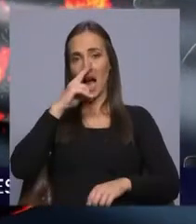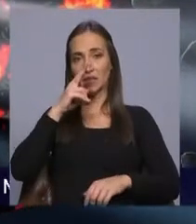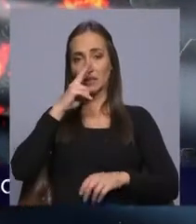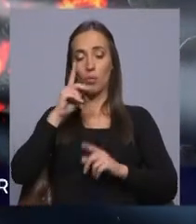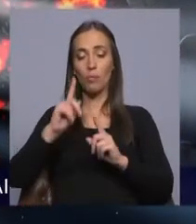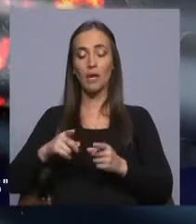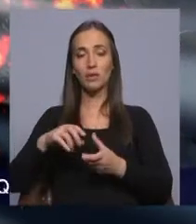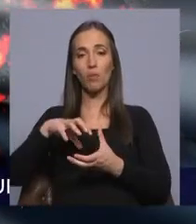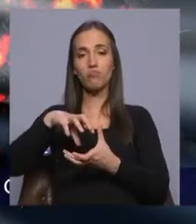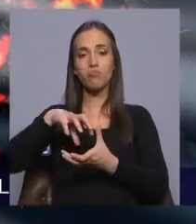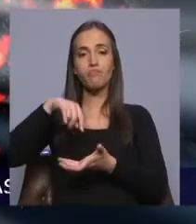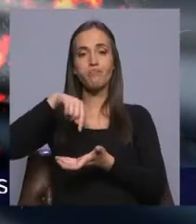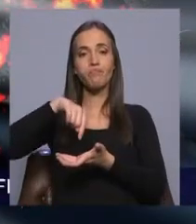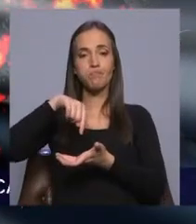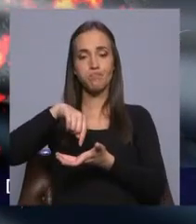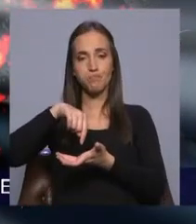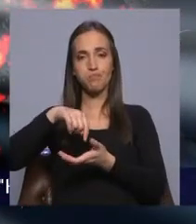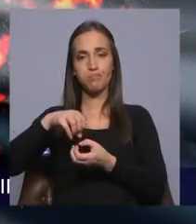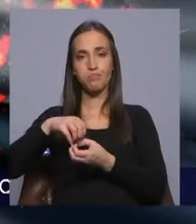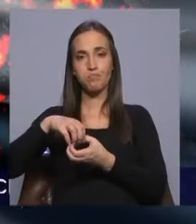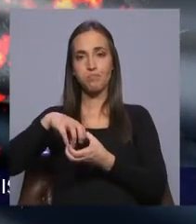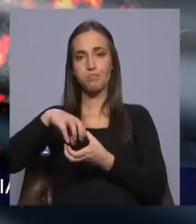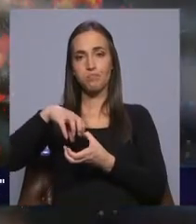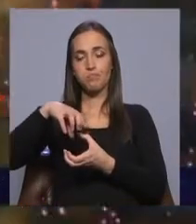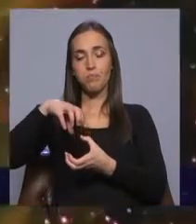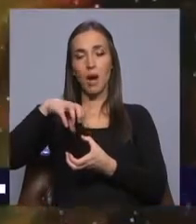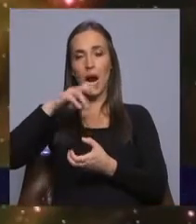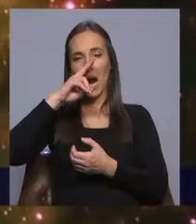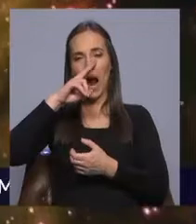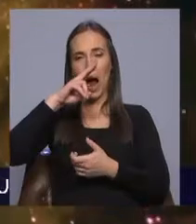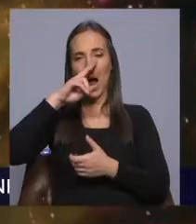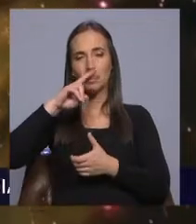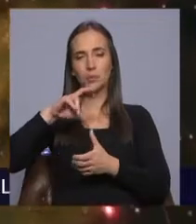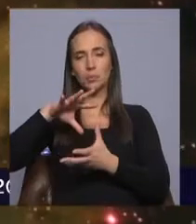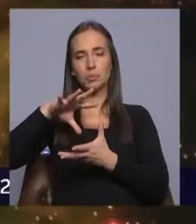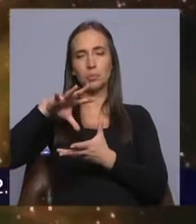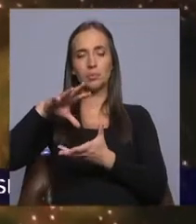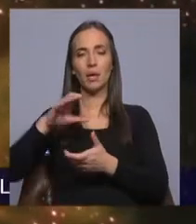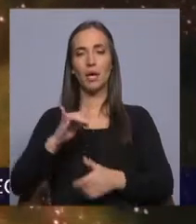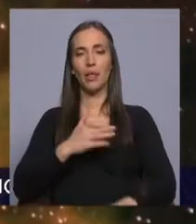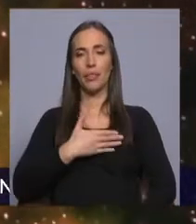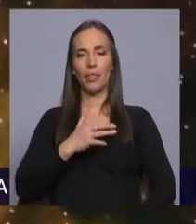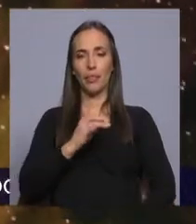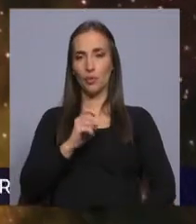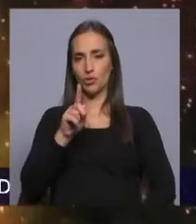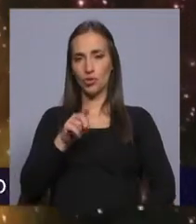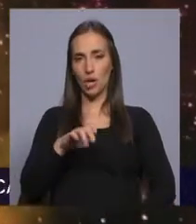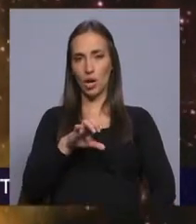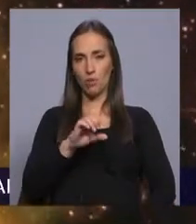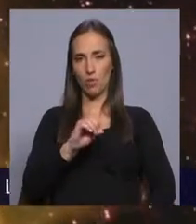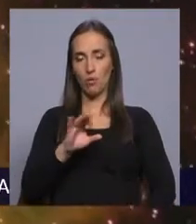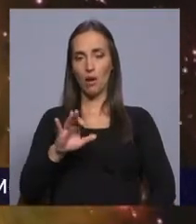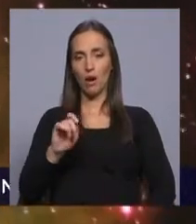o seu núcleo e depois, como o próprio nome diz, aquele gás todo, aquela atmosfera de hidrogênio e hélio, bom, os modelos dizem